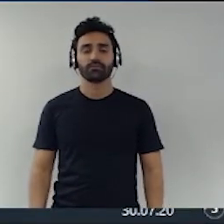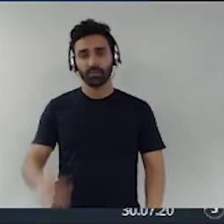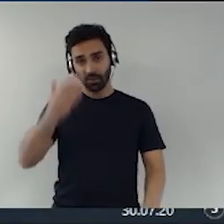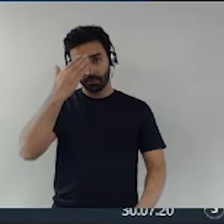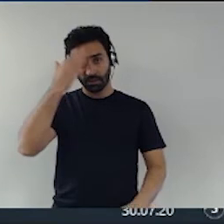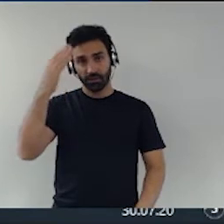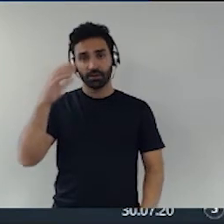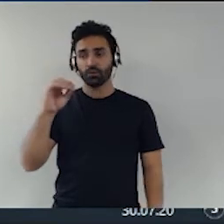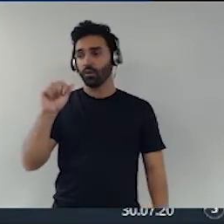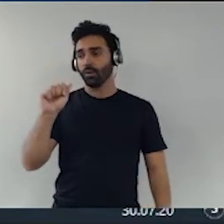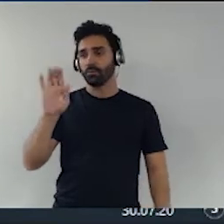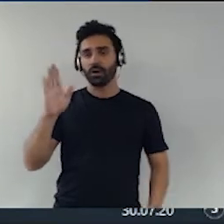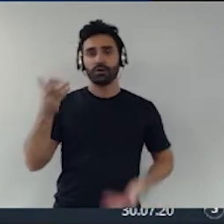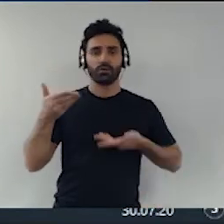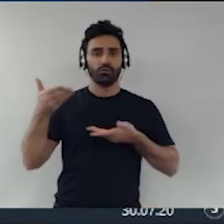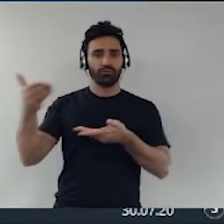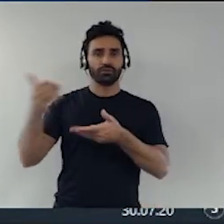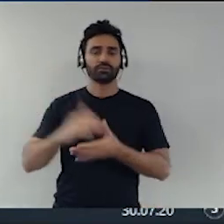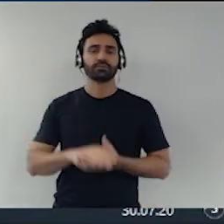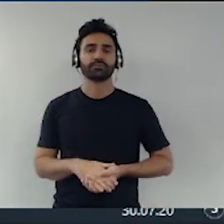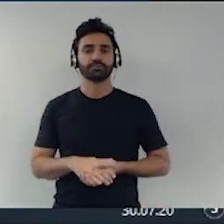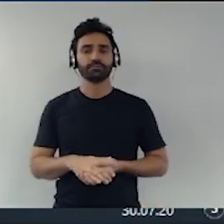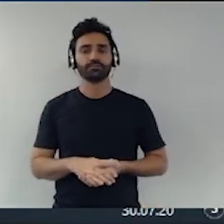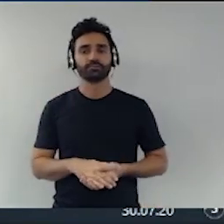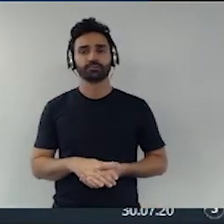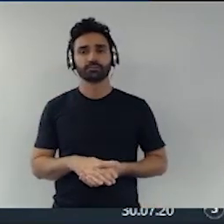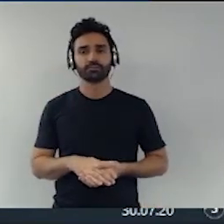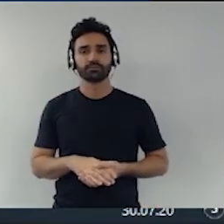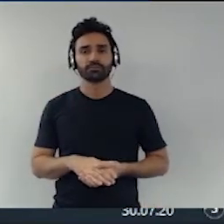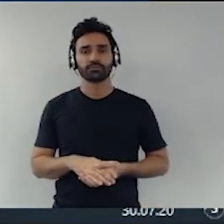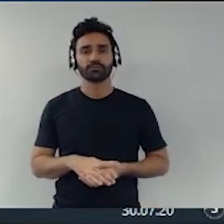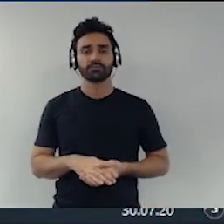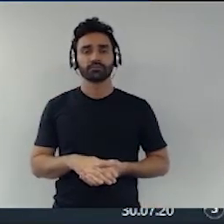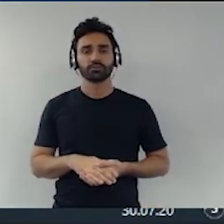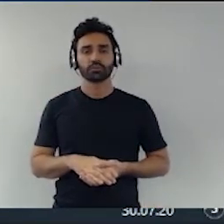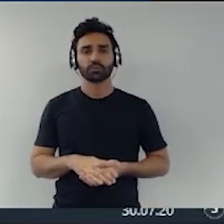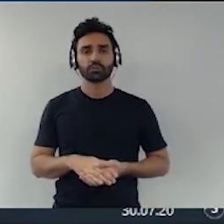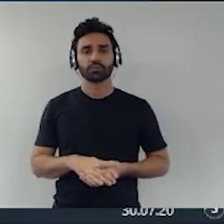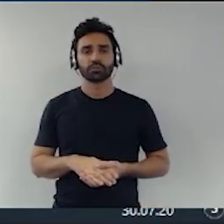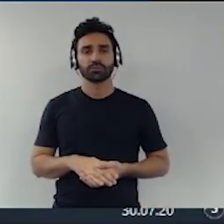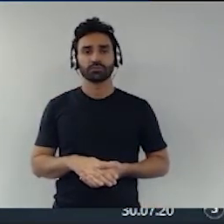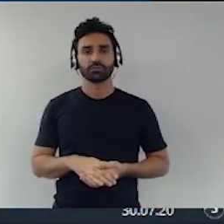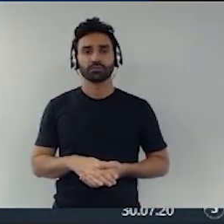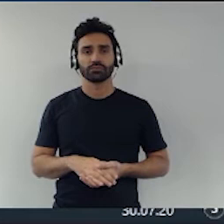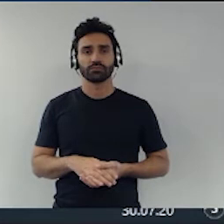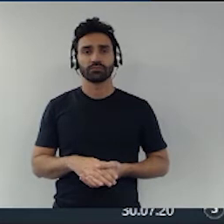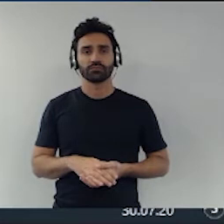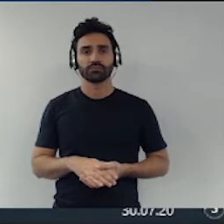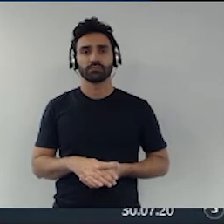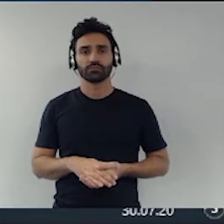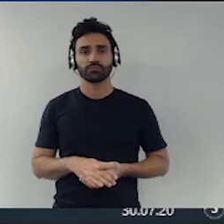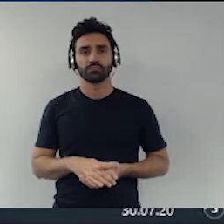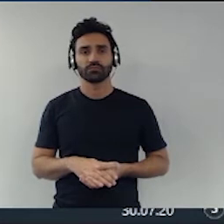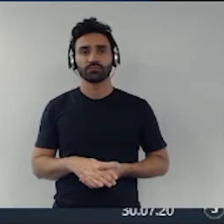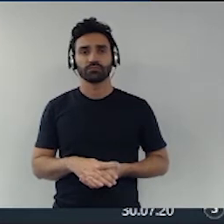da OAB, né? E da Escola Superior da Advocacia Nacional, nas pessoas